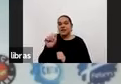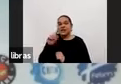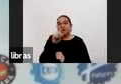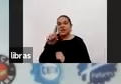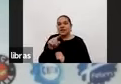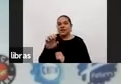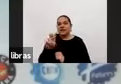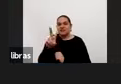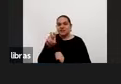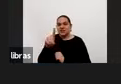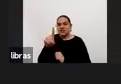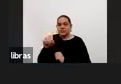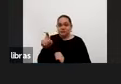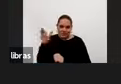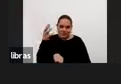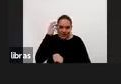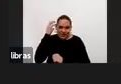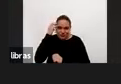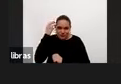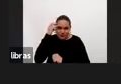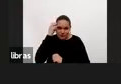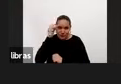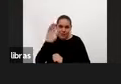rádio, da banda B, né, das 18 horas.